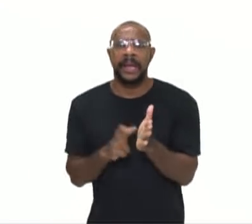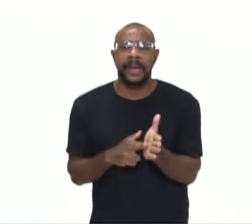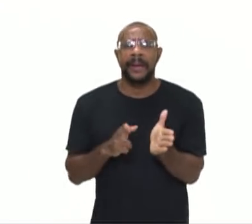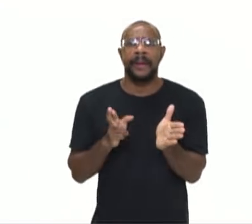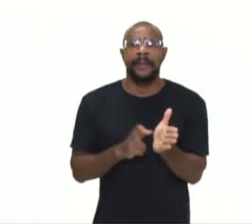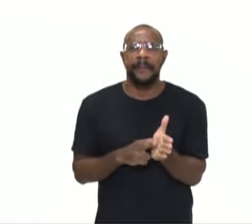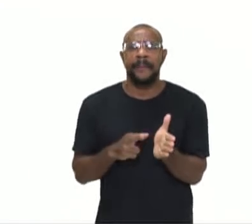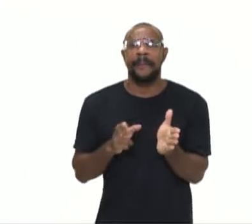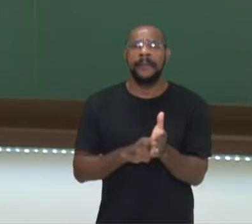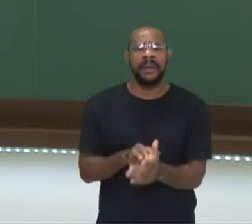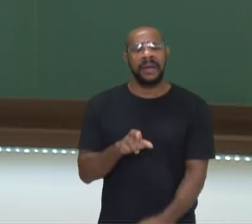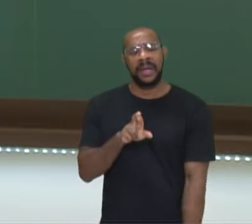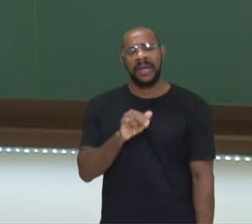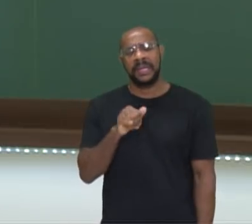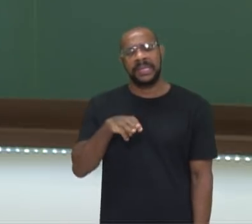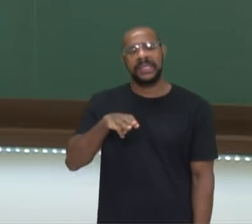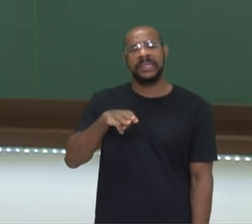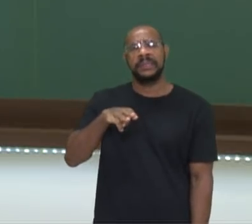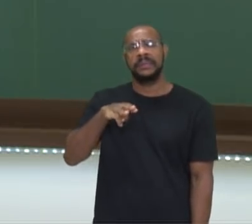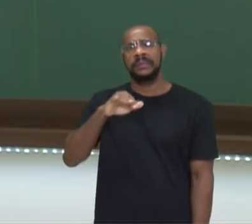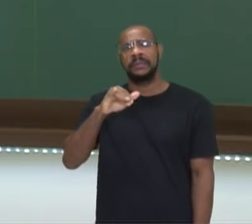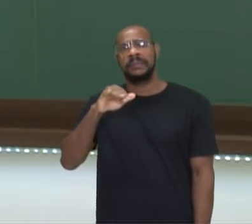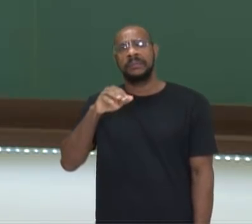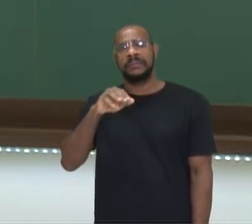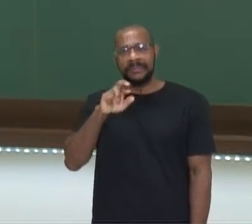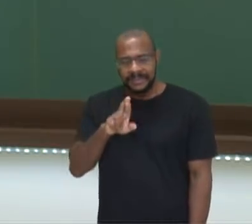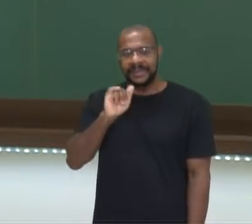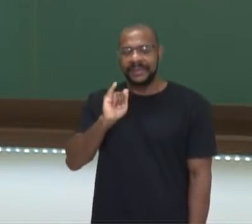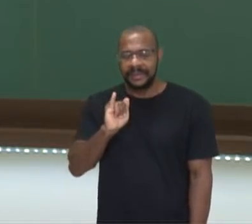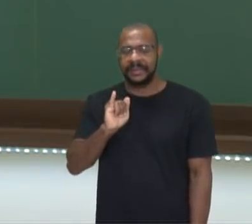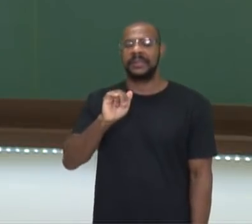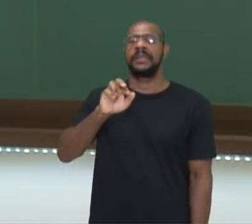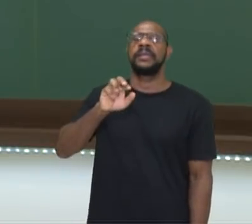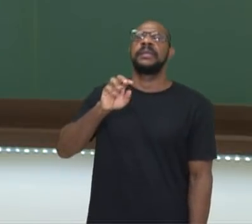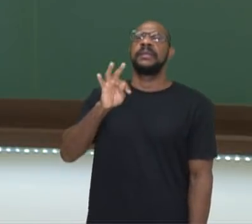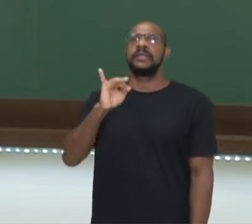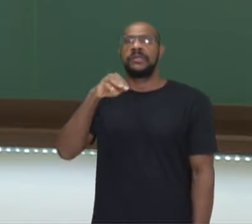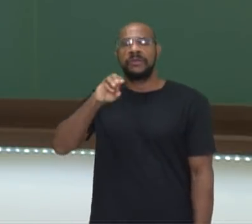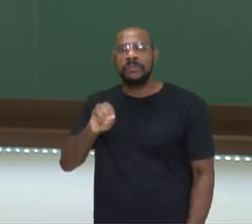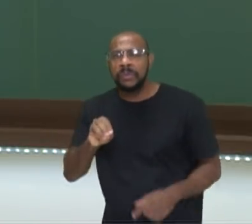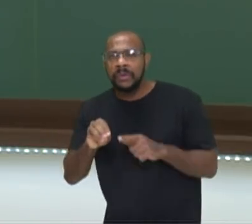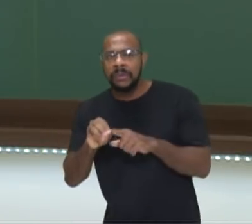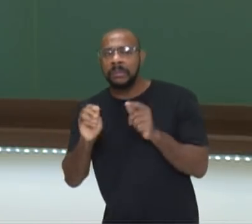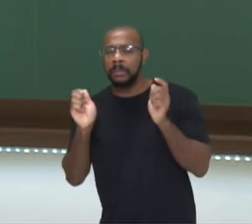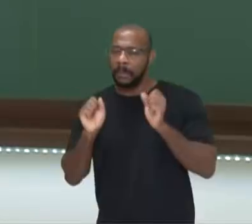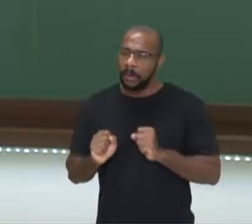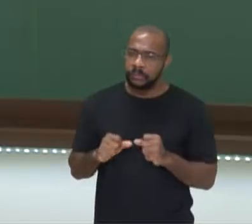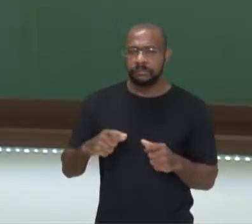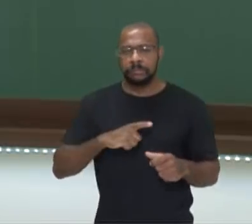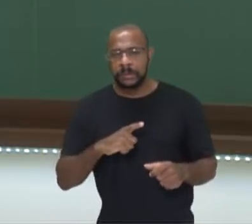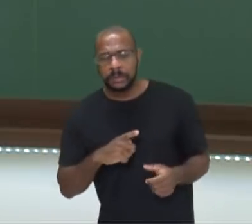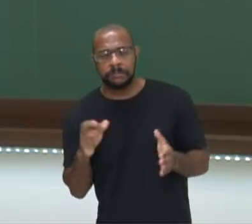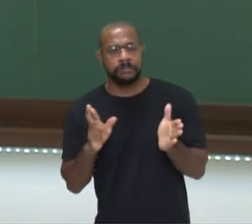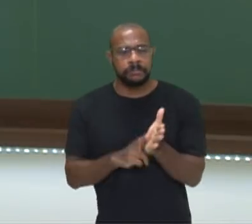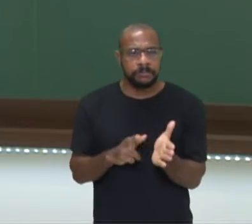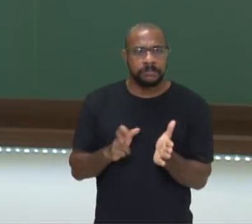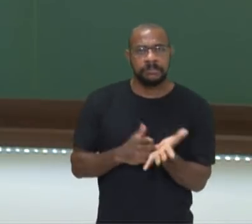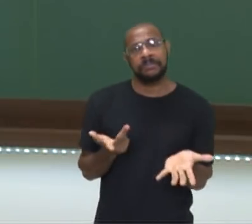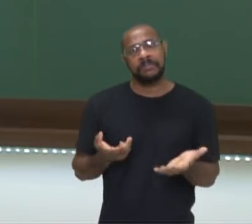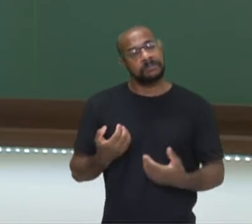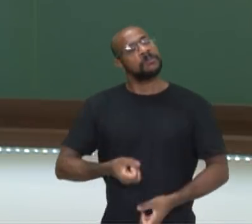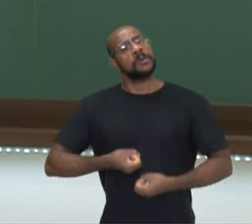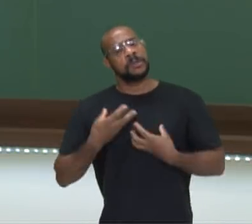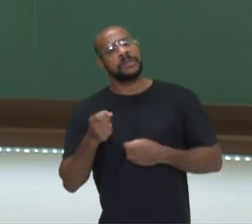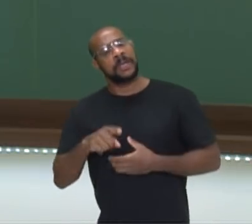isso, professora? Vocês viram na leitura que eu fiz uma leitura meio declamada, né? Poesia é brincar com